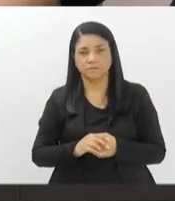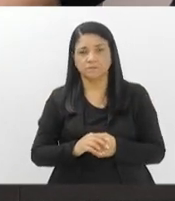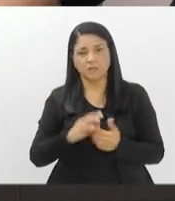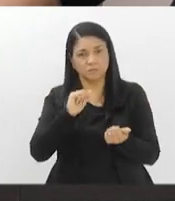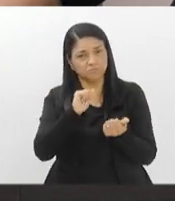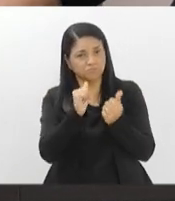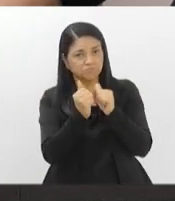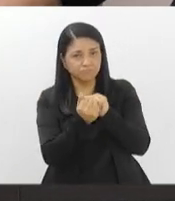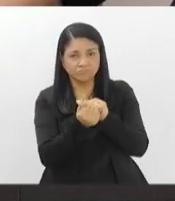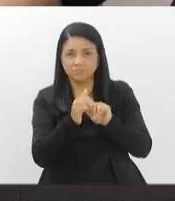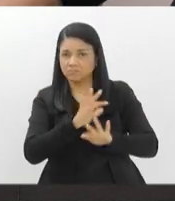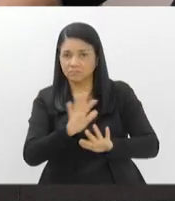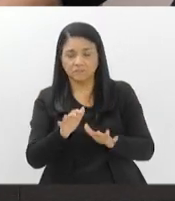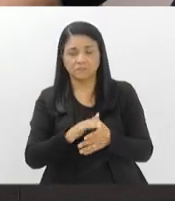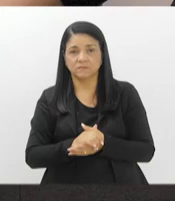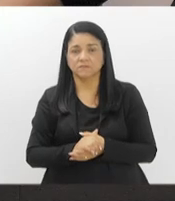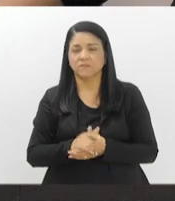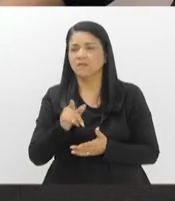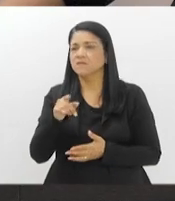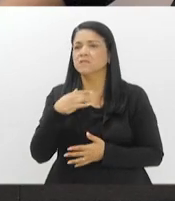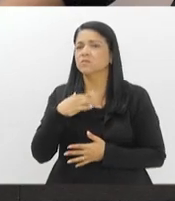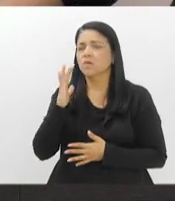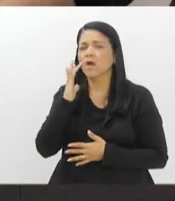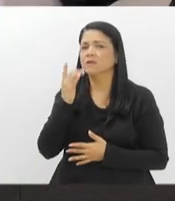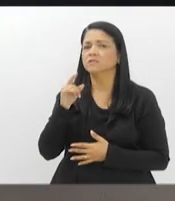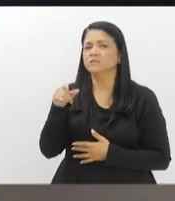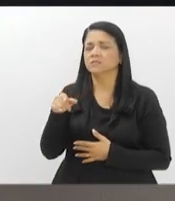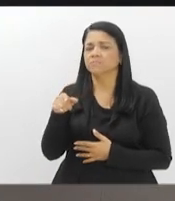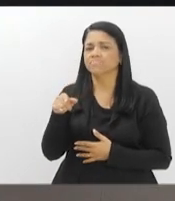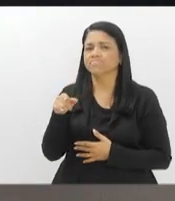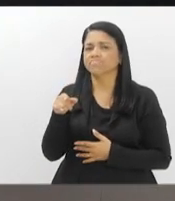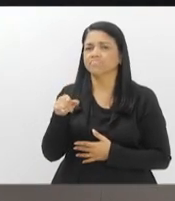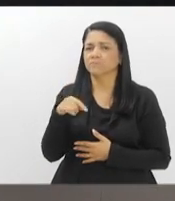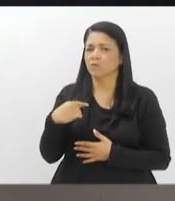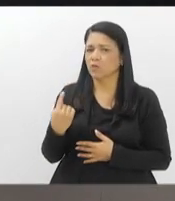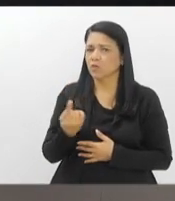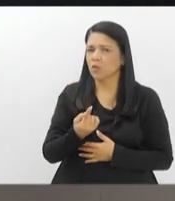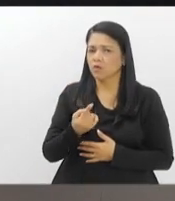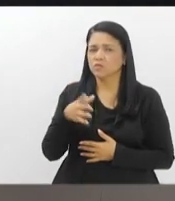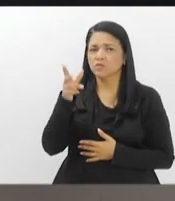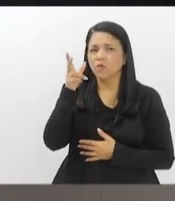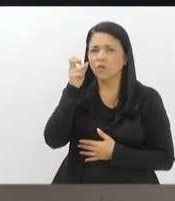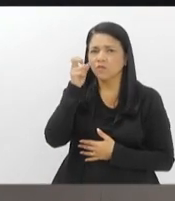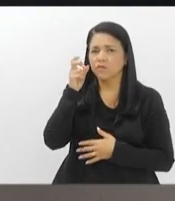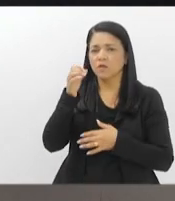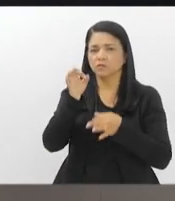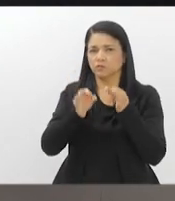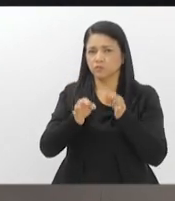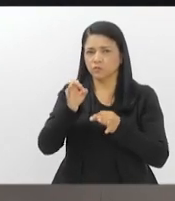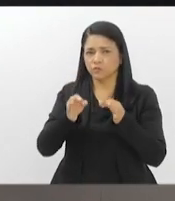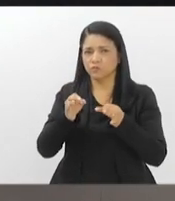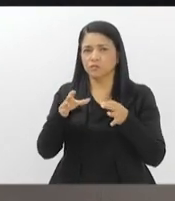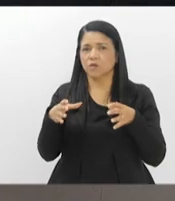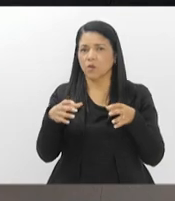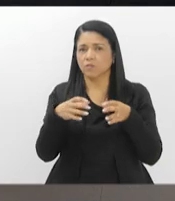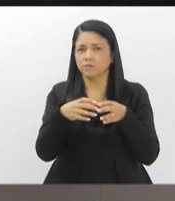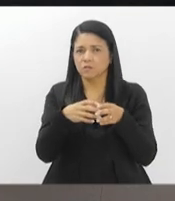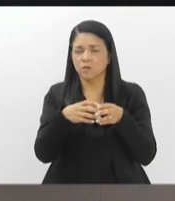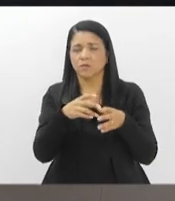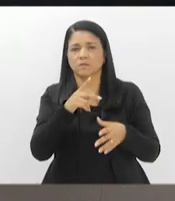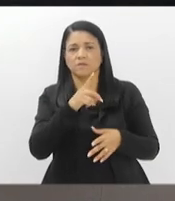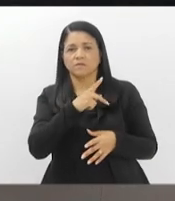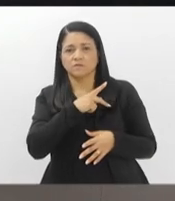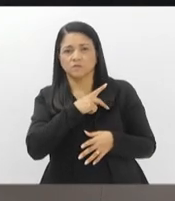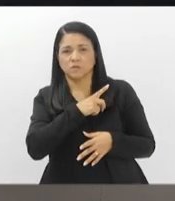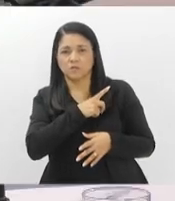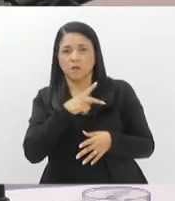né sen não acha que a gente deveria ouvir primeiro a justiça a comissão a defensoria o PROCON